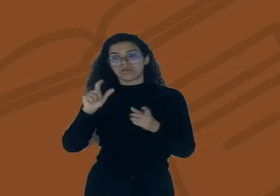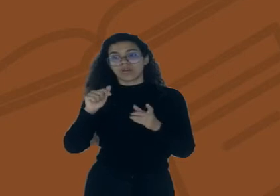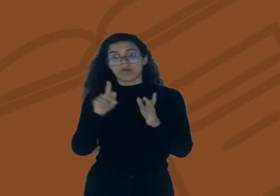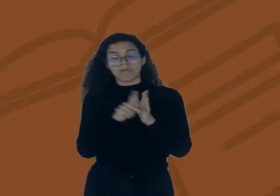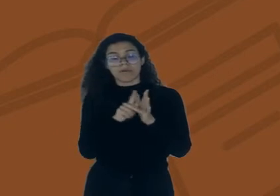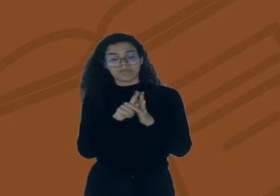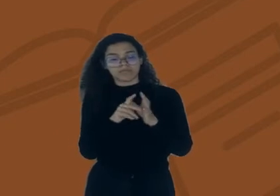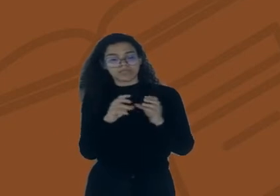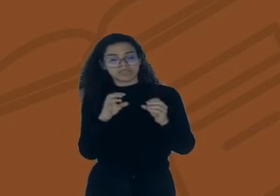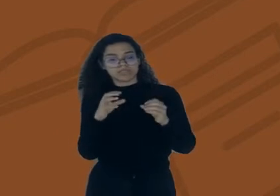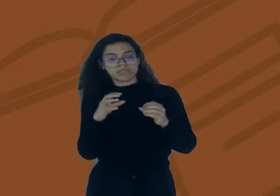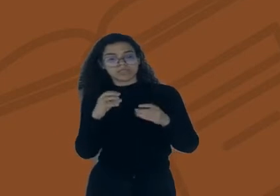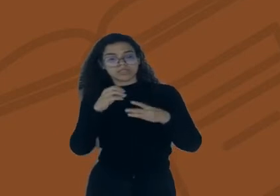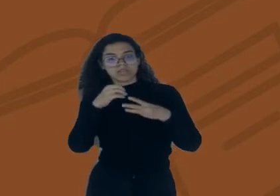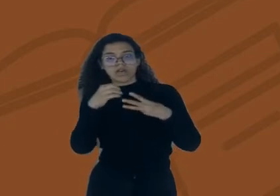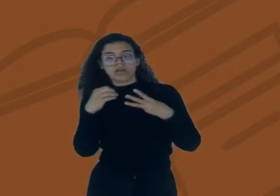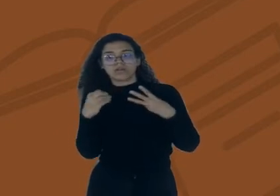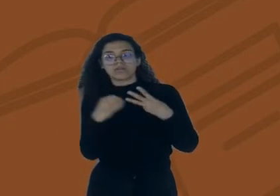corpos celulares.